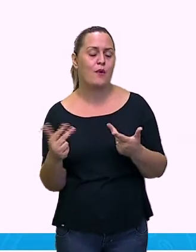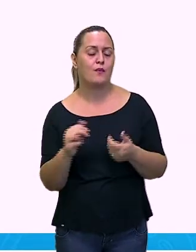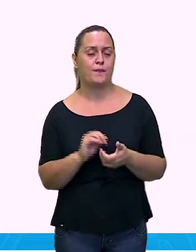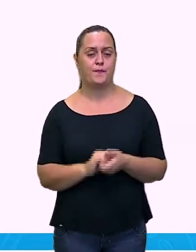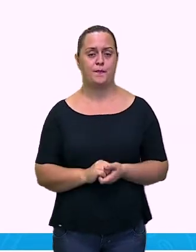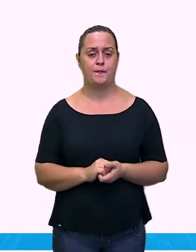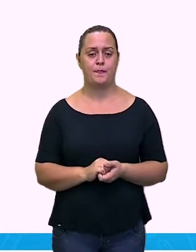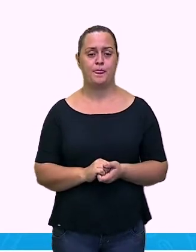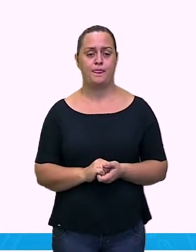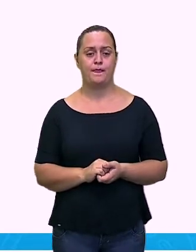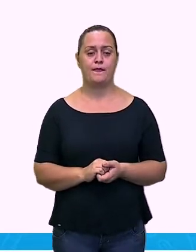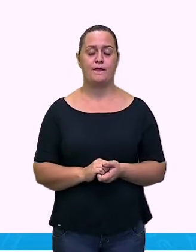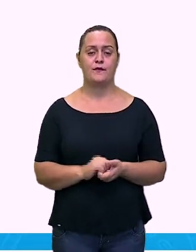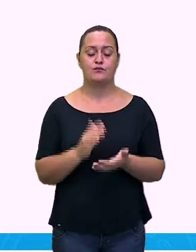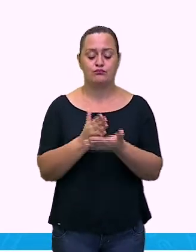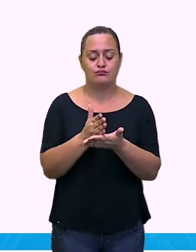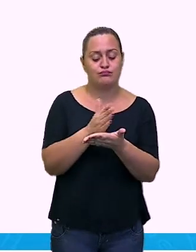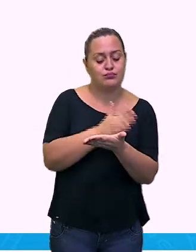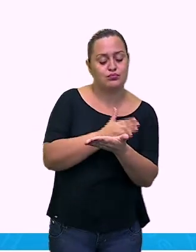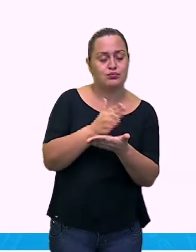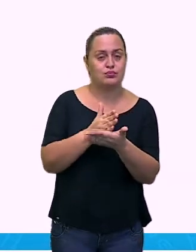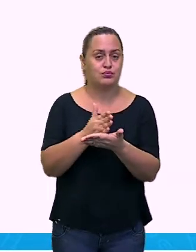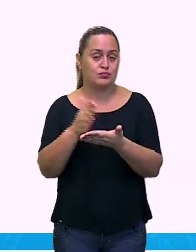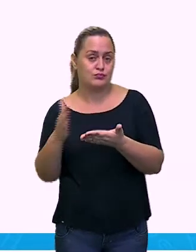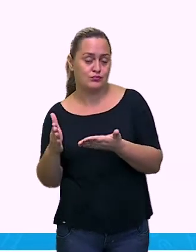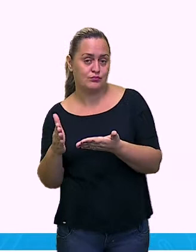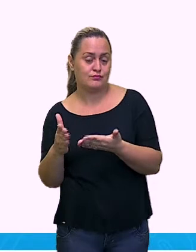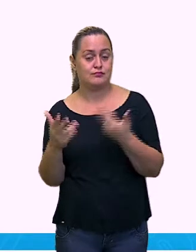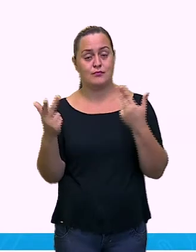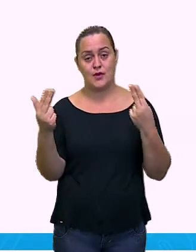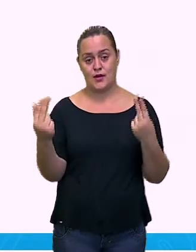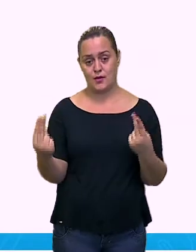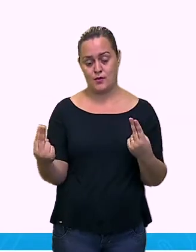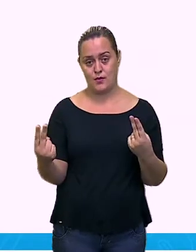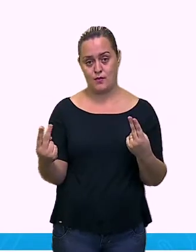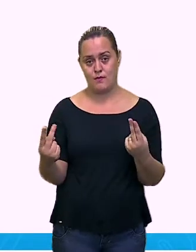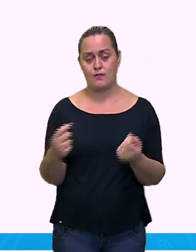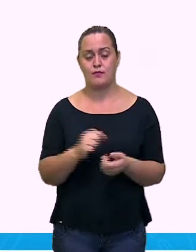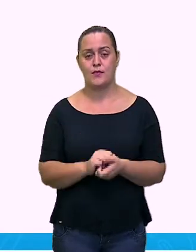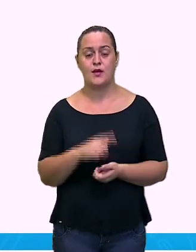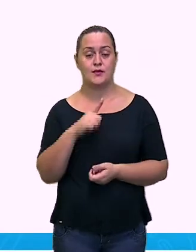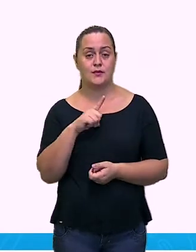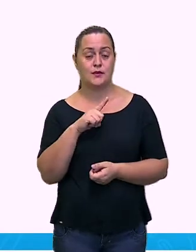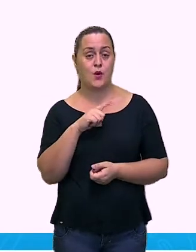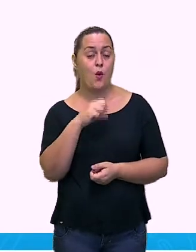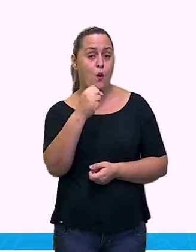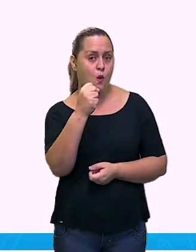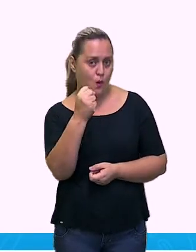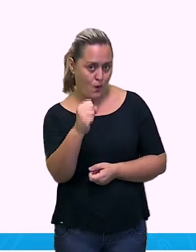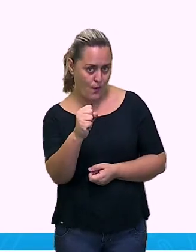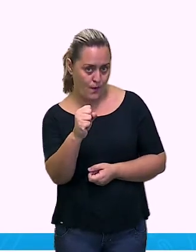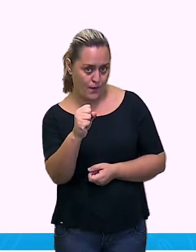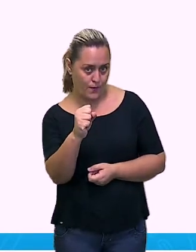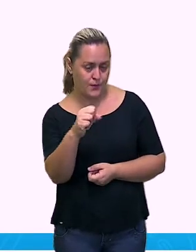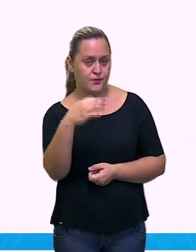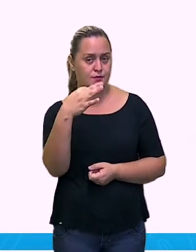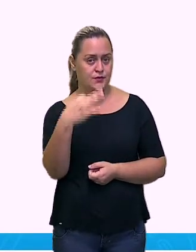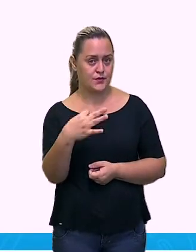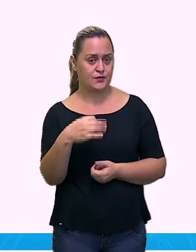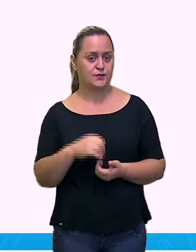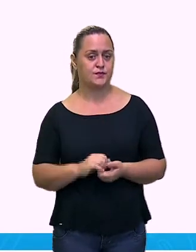um dois três quatro cinco seis